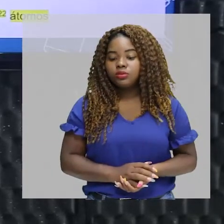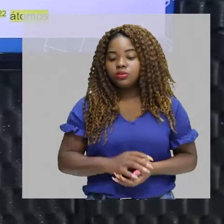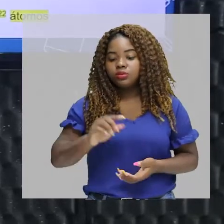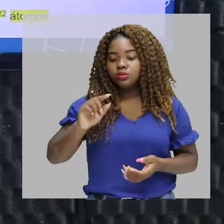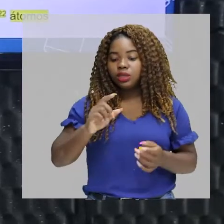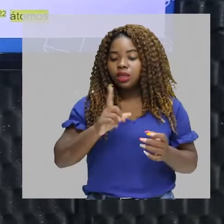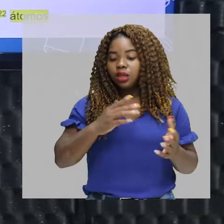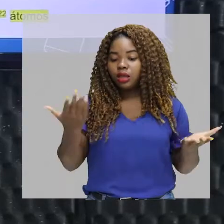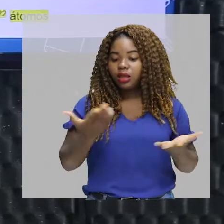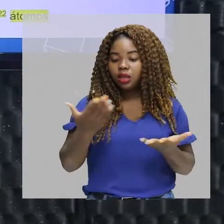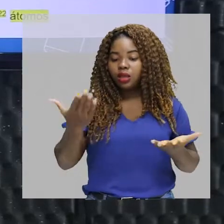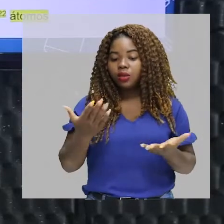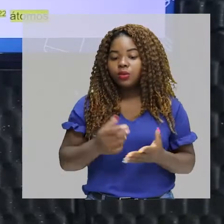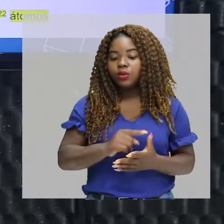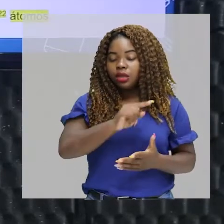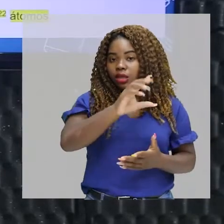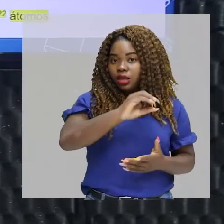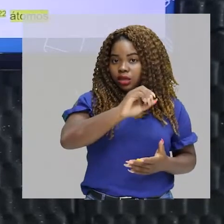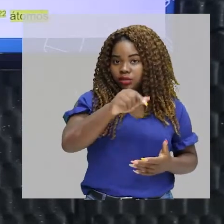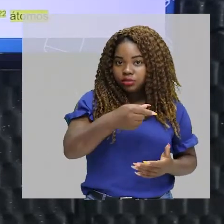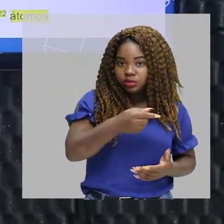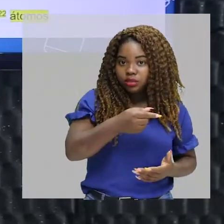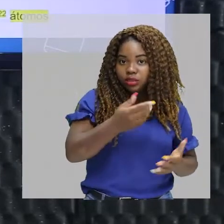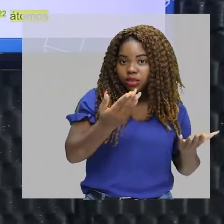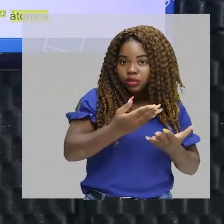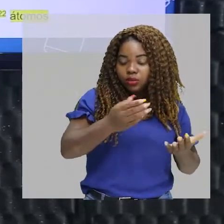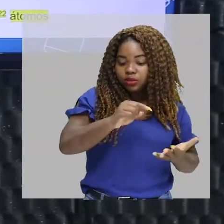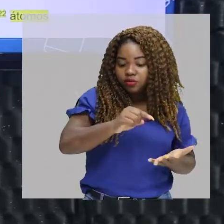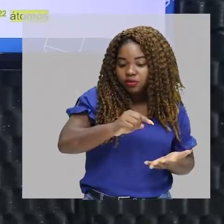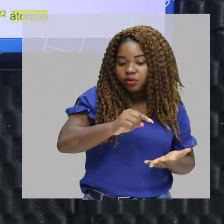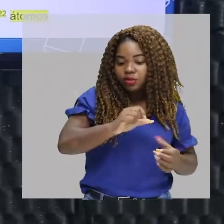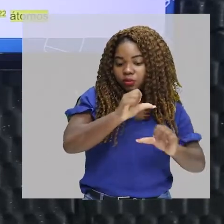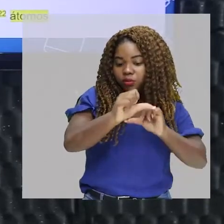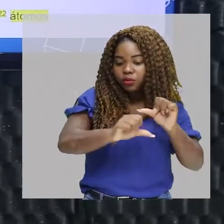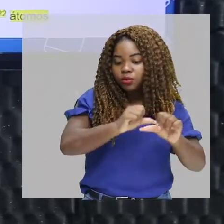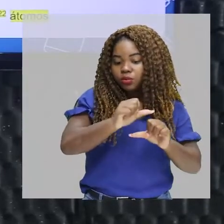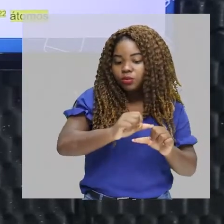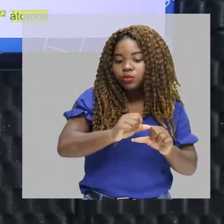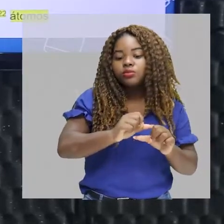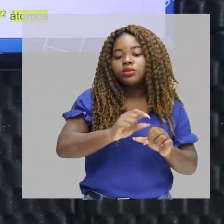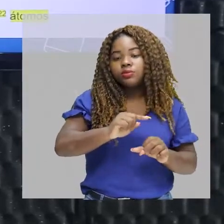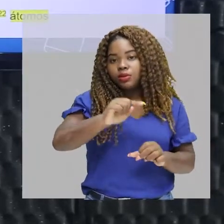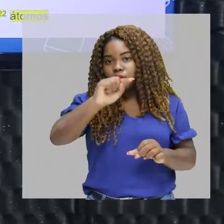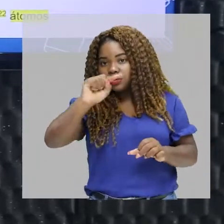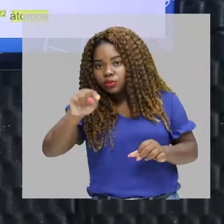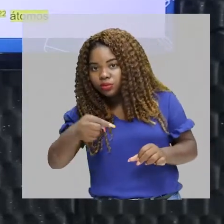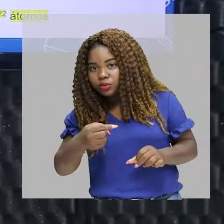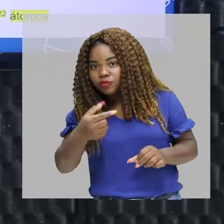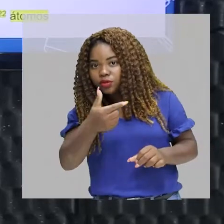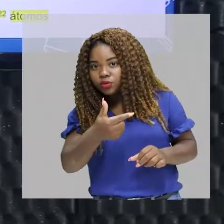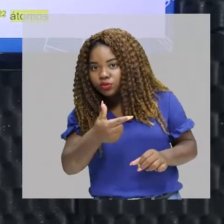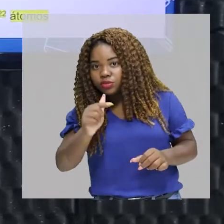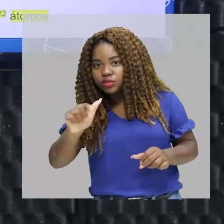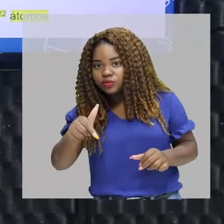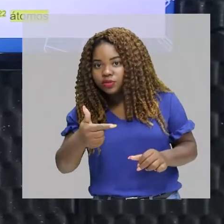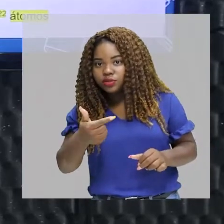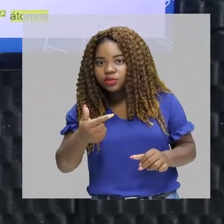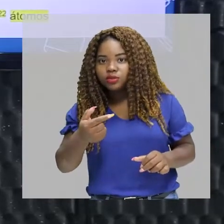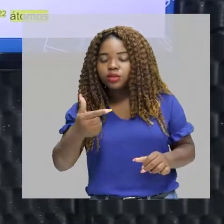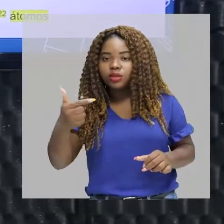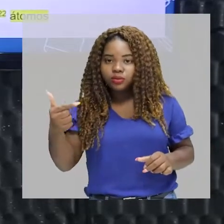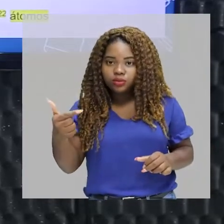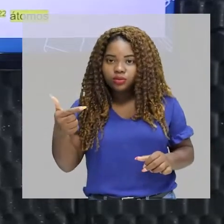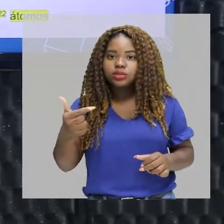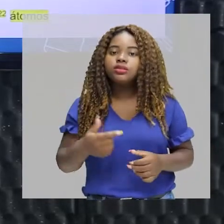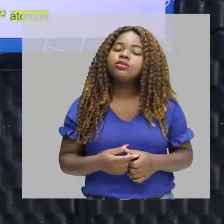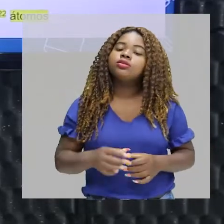vírgula, certo? Uma casa para a direita, ficando 2,2. E quando a gente faz essa